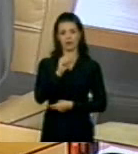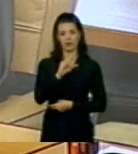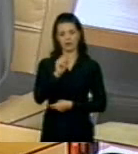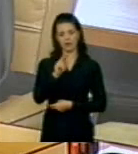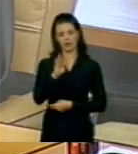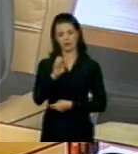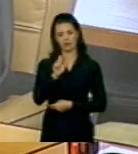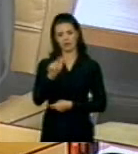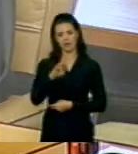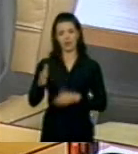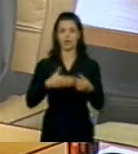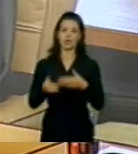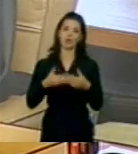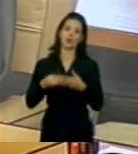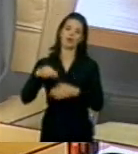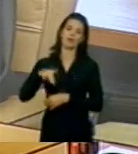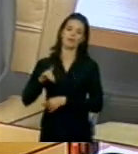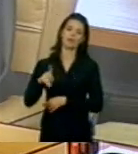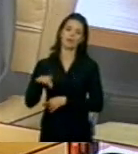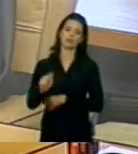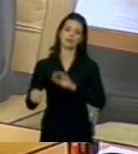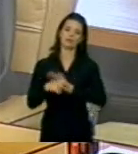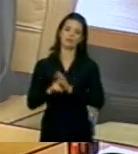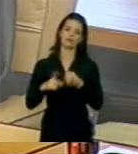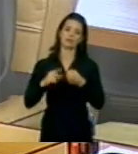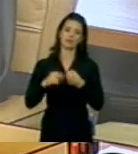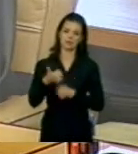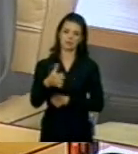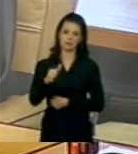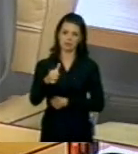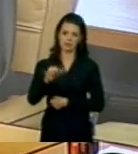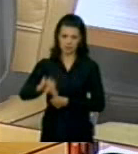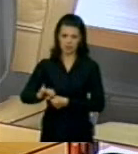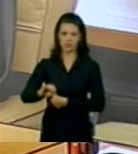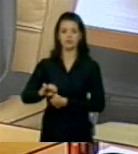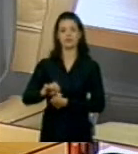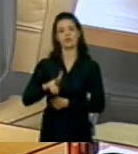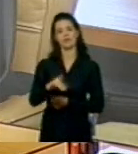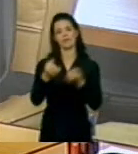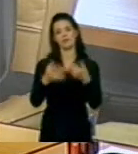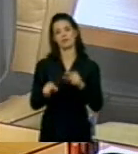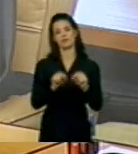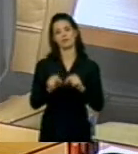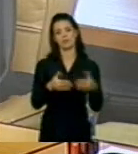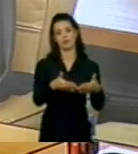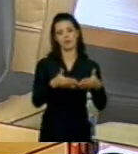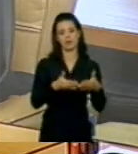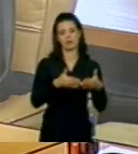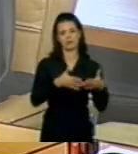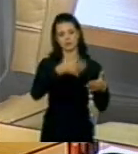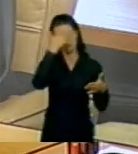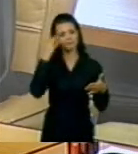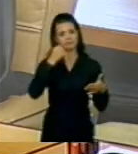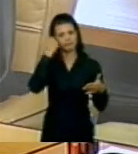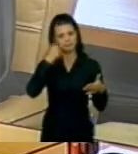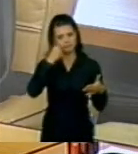toda e qualquer medida prevista no artigo 319, que igualmente implique afastamento do parlamentar de